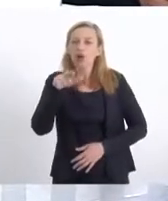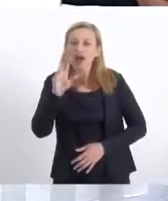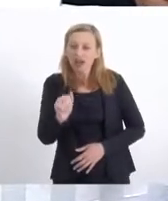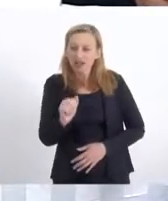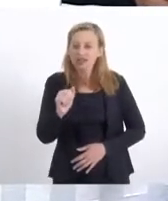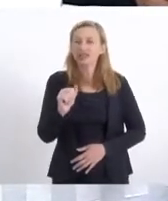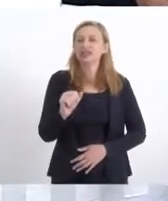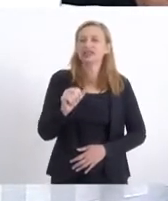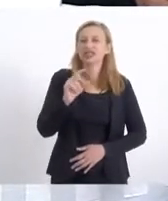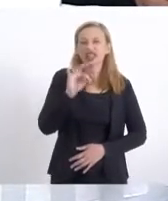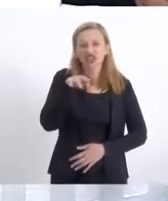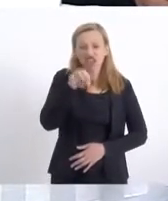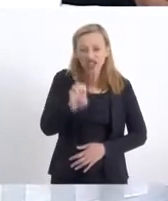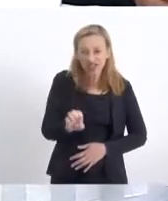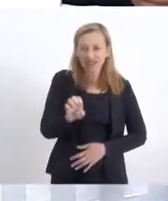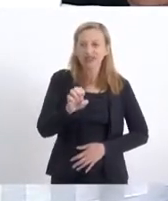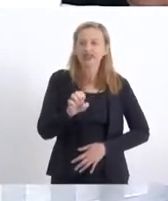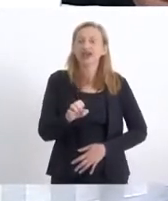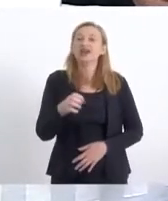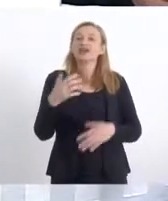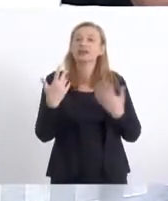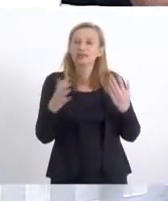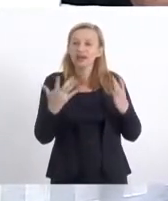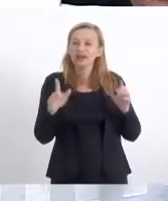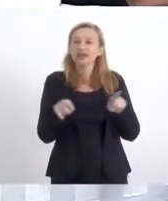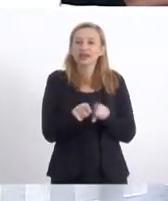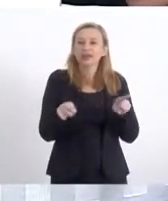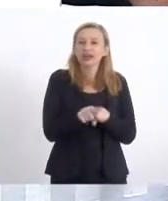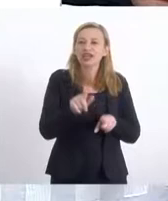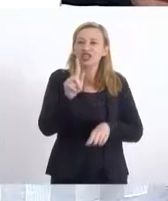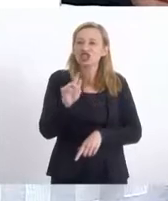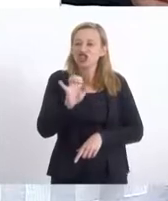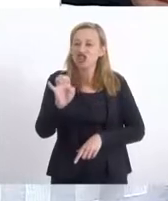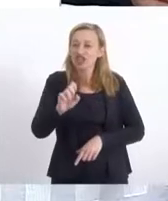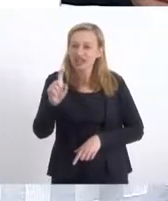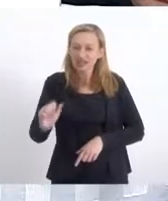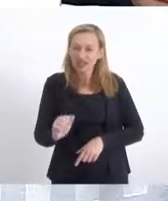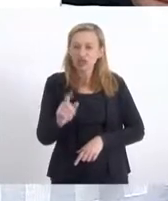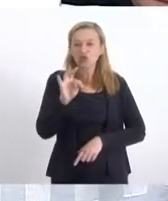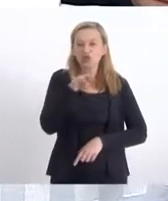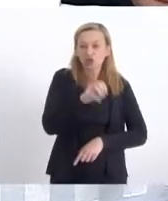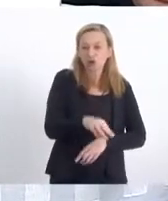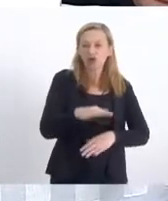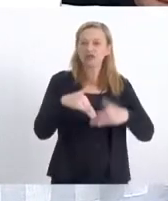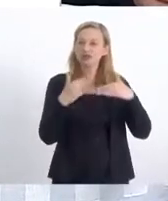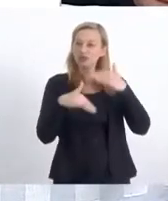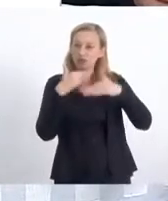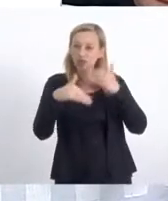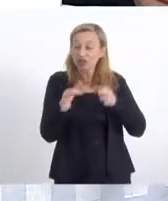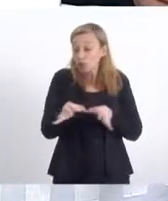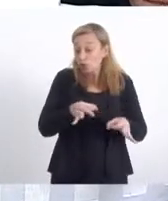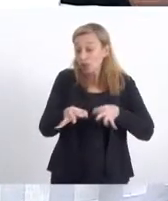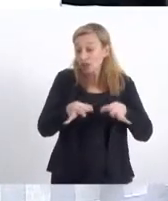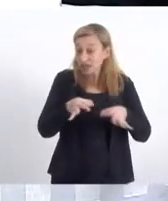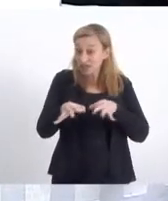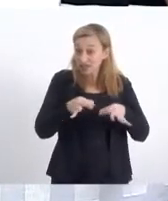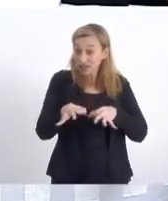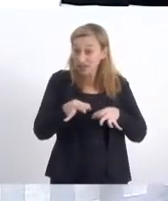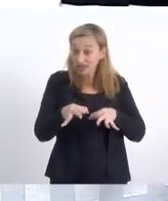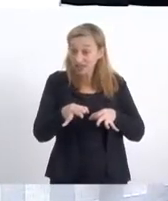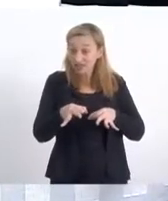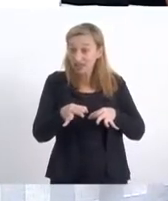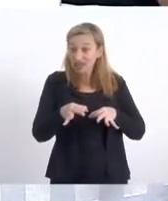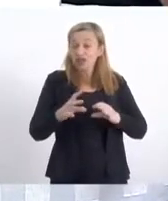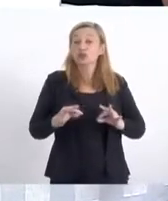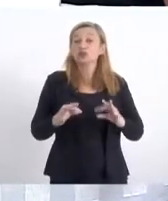a Tatiane, saudar a nossa querida Geisa do Fórum Desenvolvimento, que organiza essas